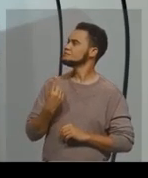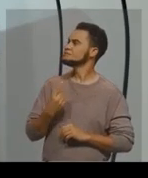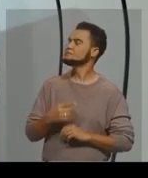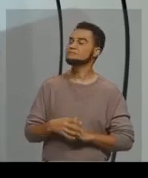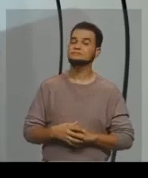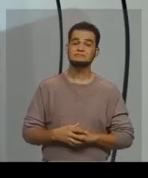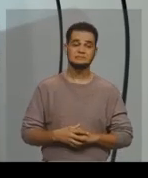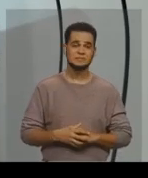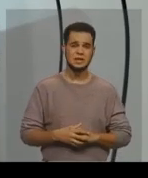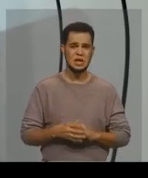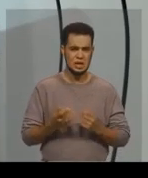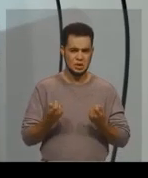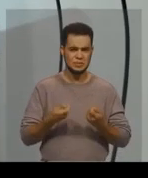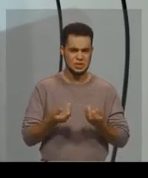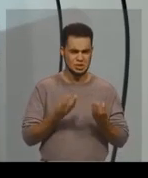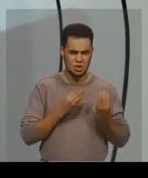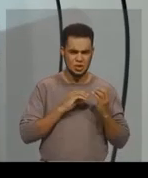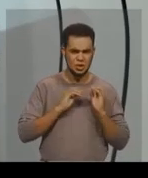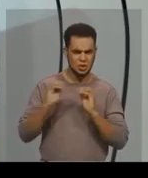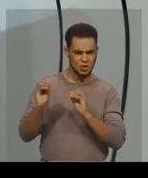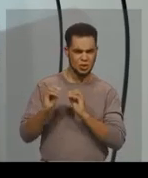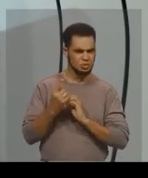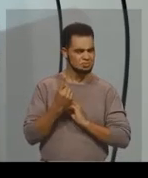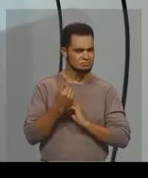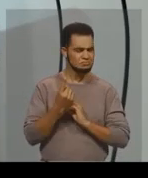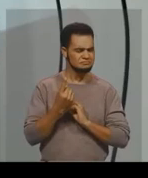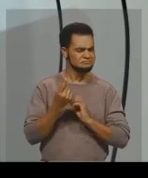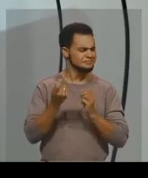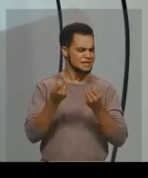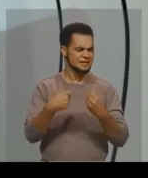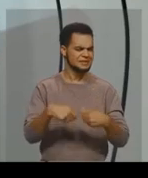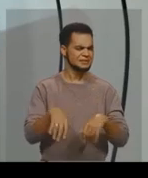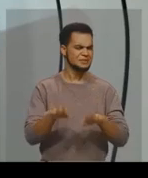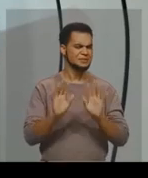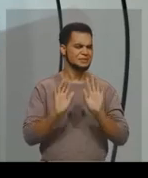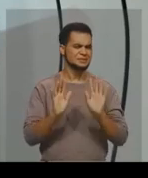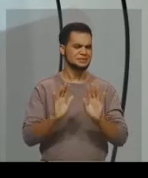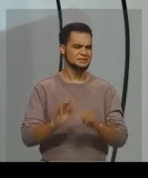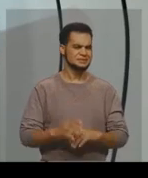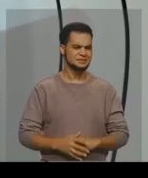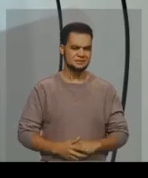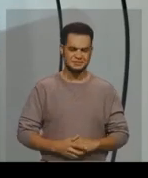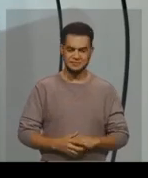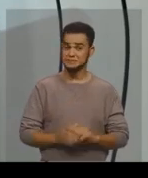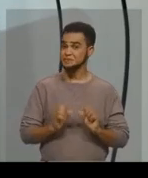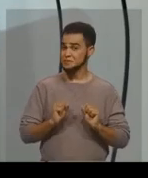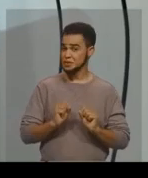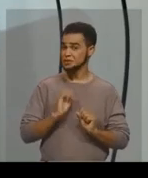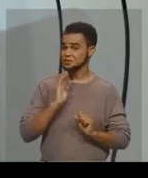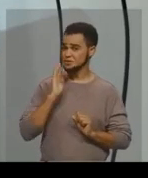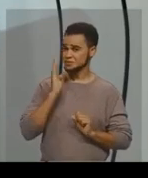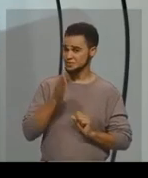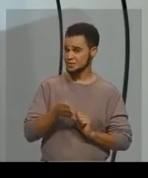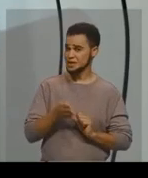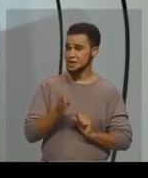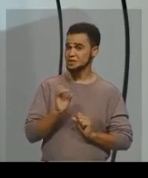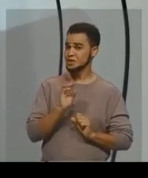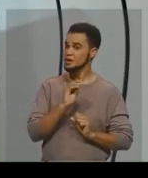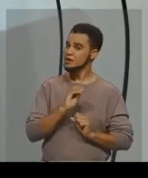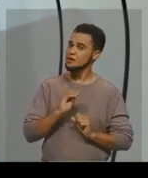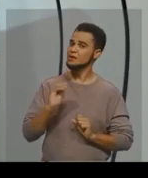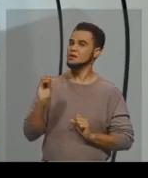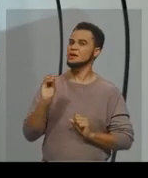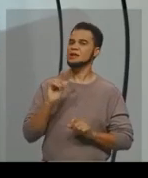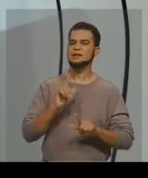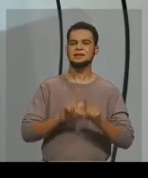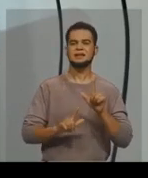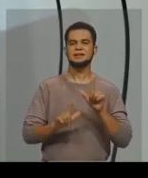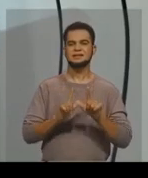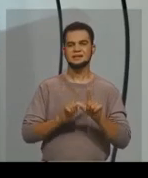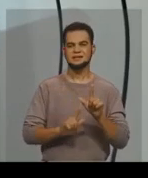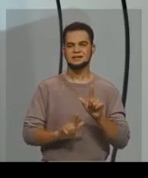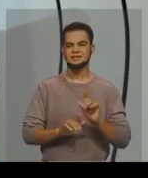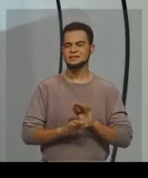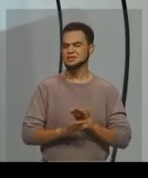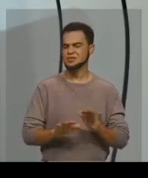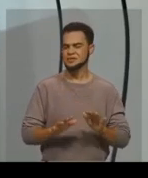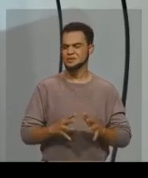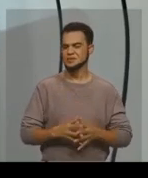escrever esse 1 aqui? Não, não tem, tá? Então, você pode colocar só a letra, ou só a parte